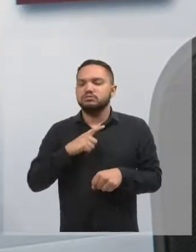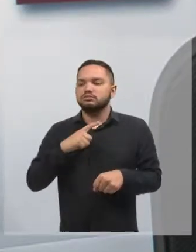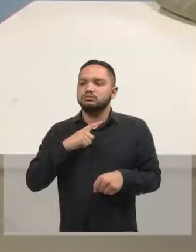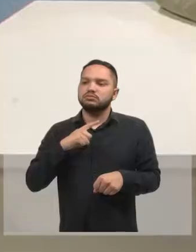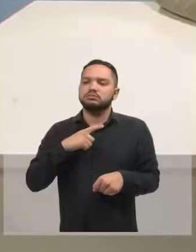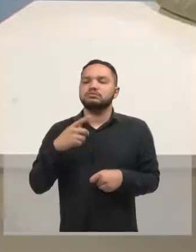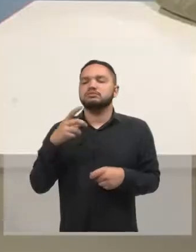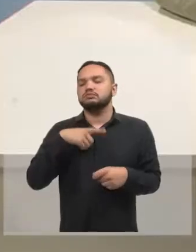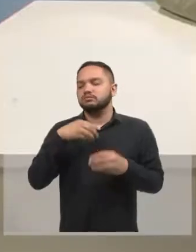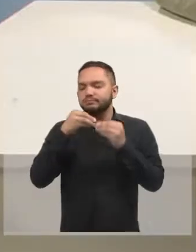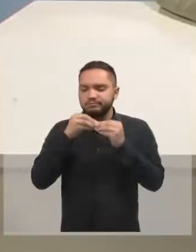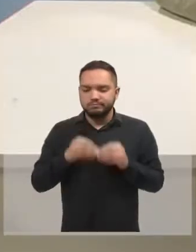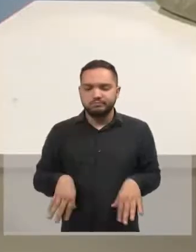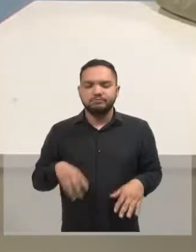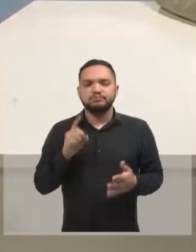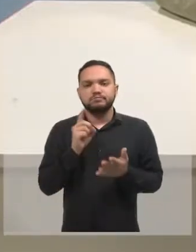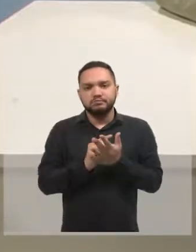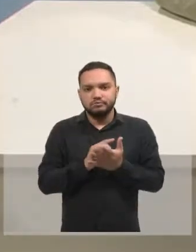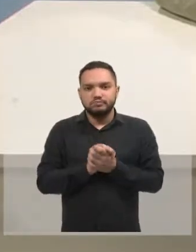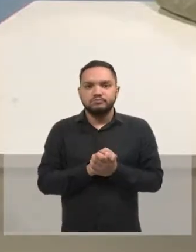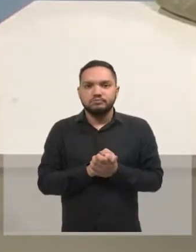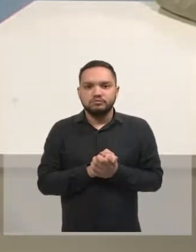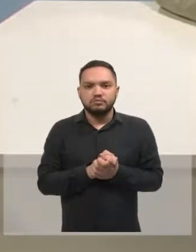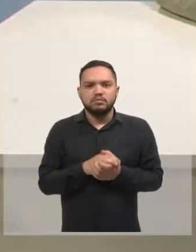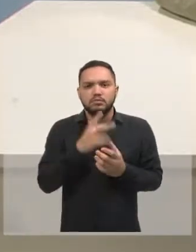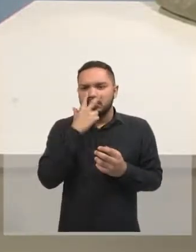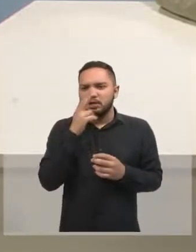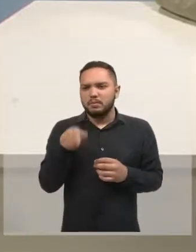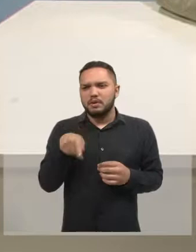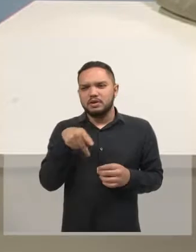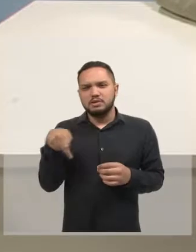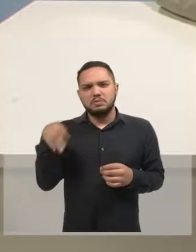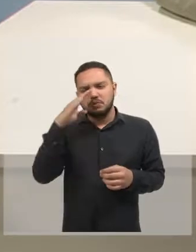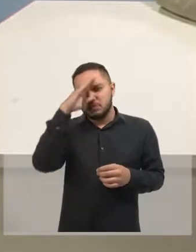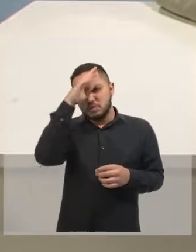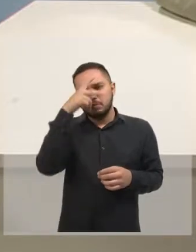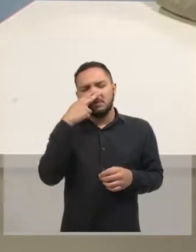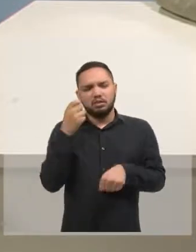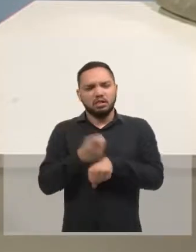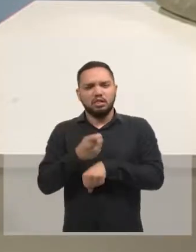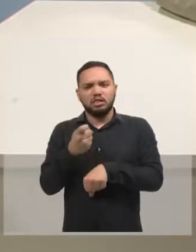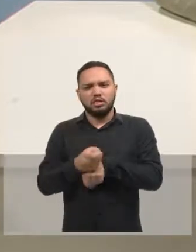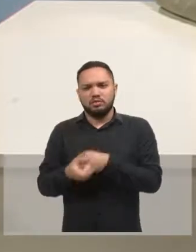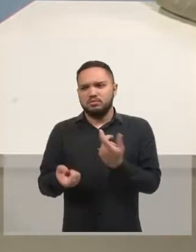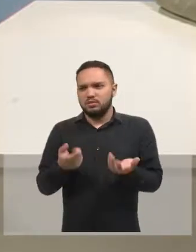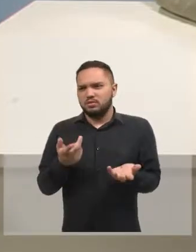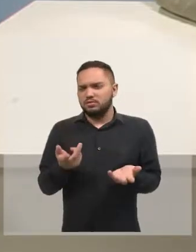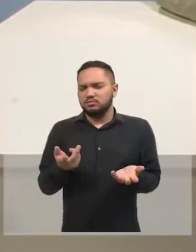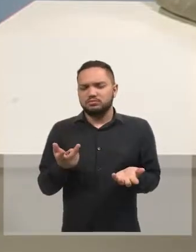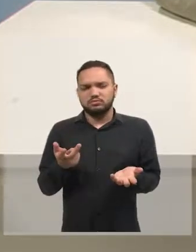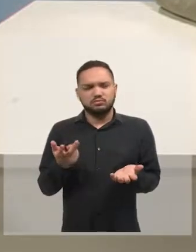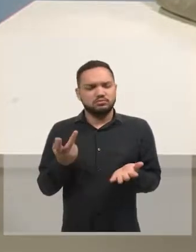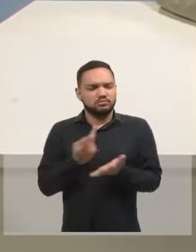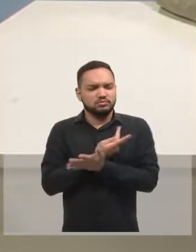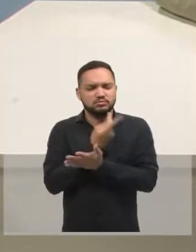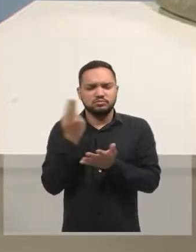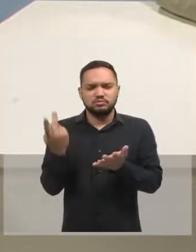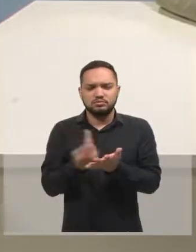realmente um prejuízo muito grande. Esse elogio à ignorância, isso não ajuda nada. Para o desenvolvimento econômico, né?